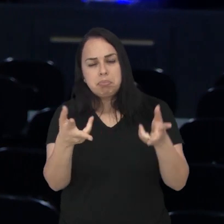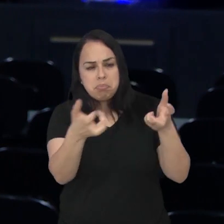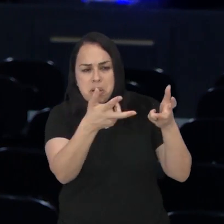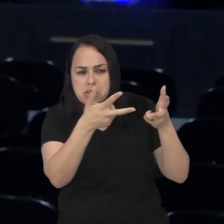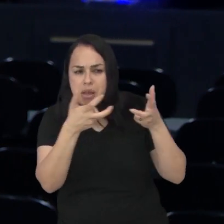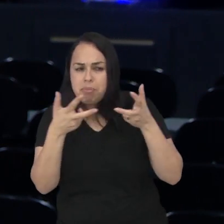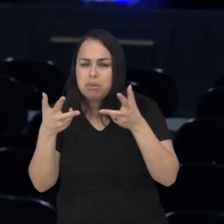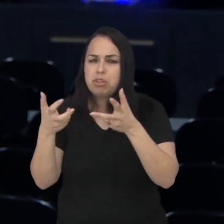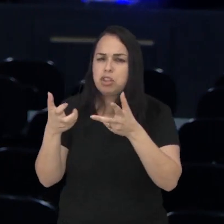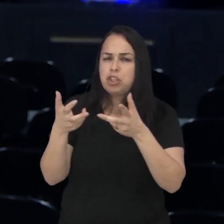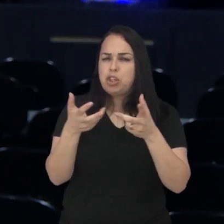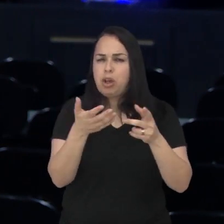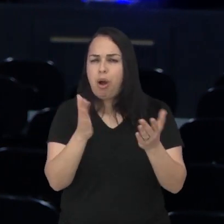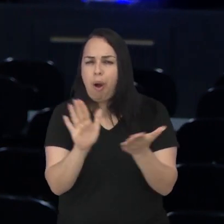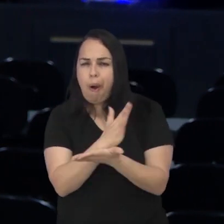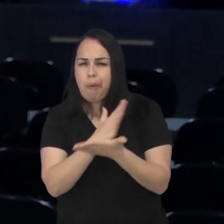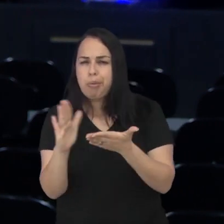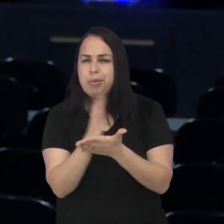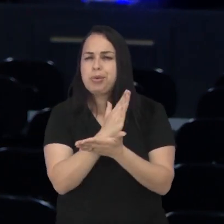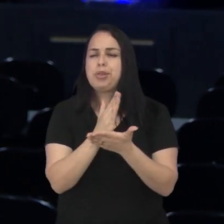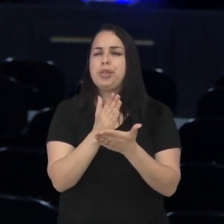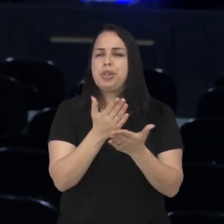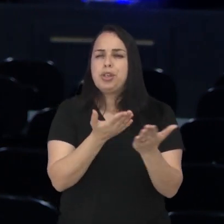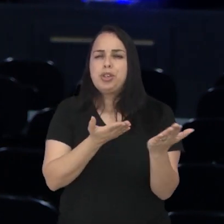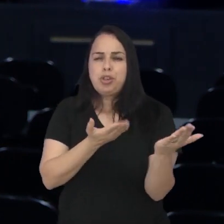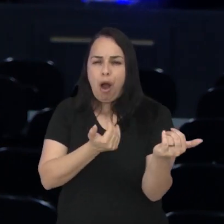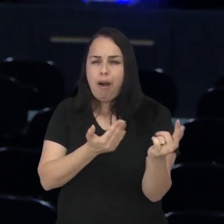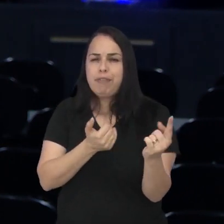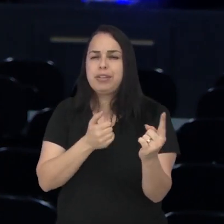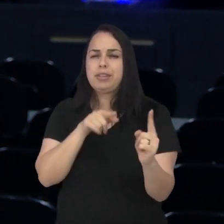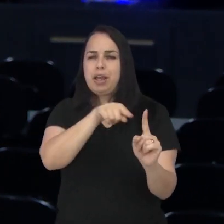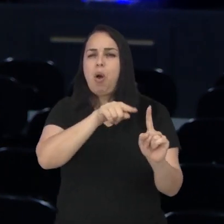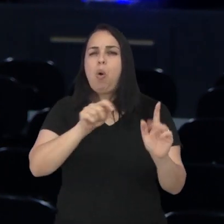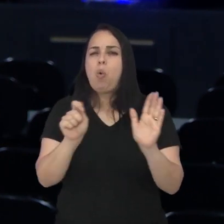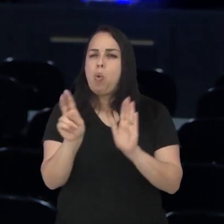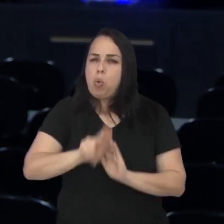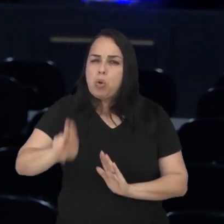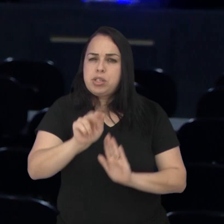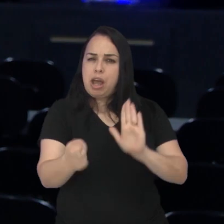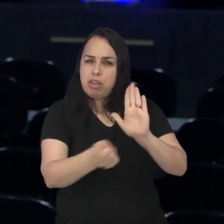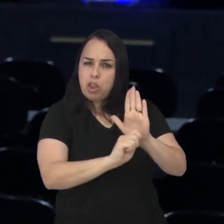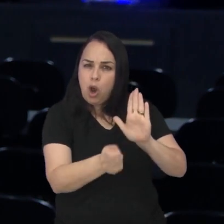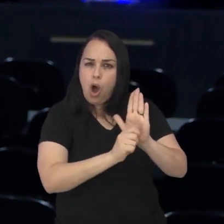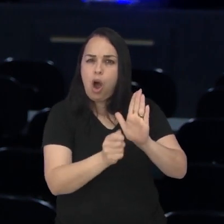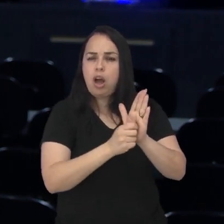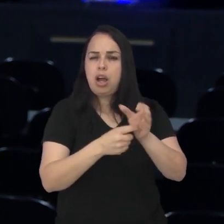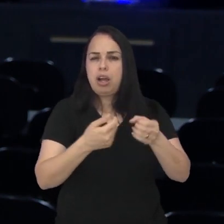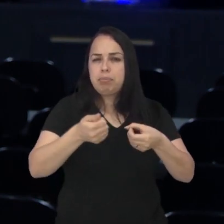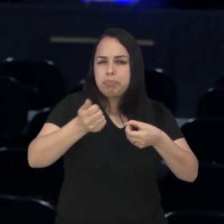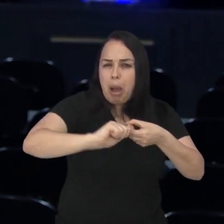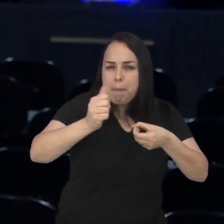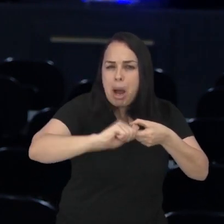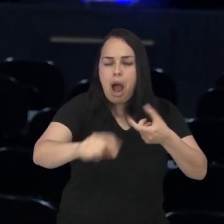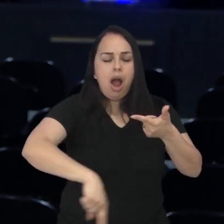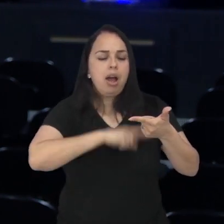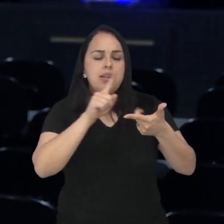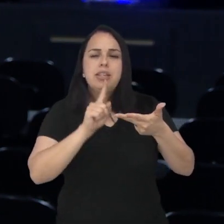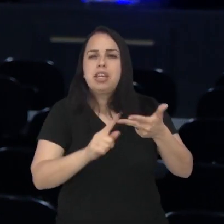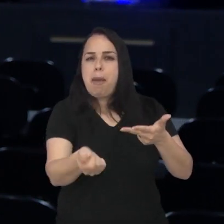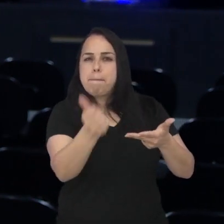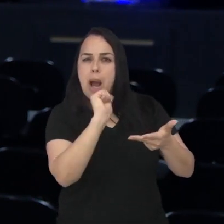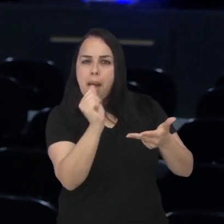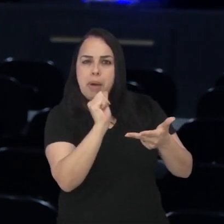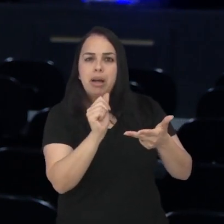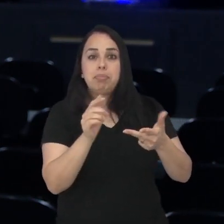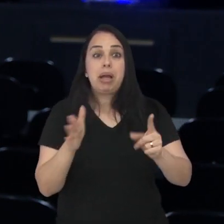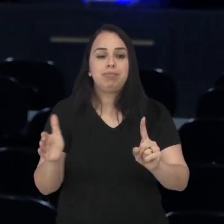que são resgatados, às vezes das drogas, das biqueiras, né, da próprio vício do álcool, e ele vem aqui para a igreja e acaba